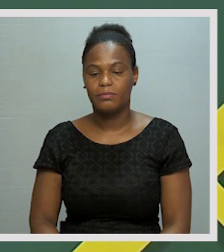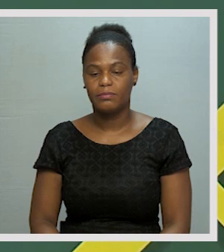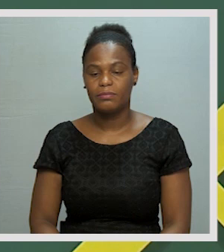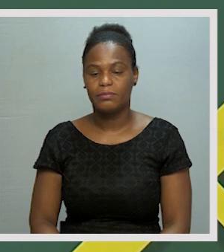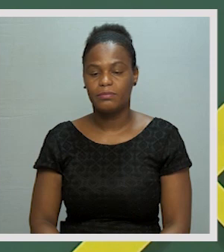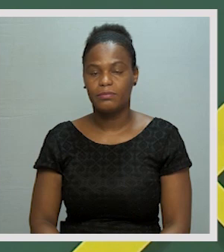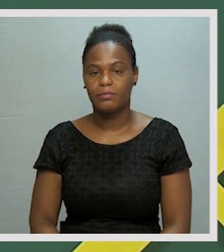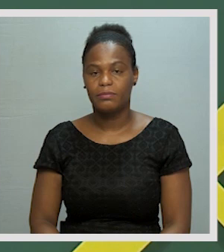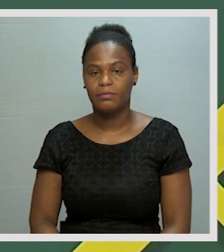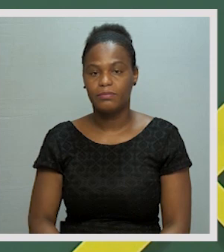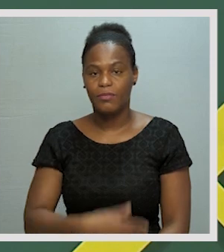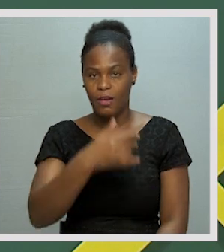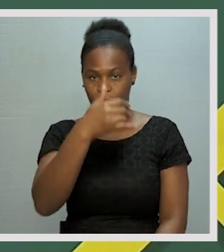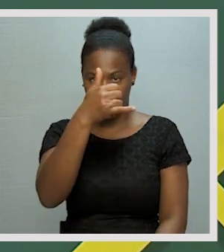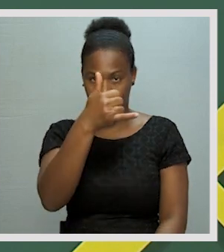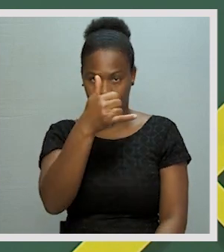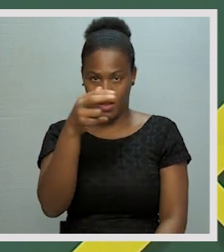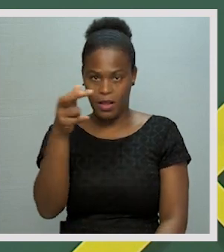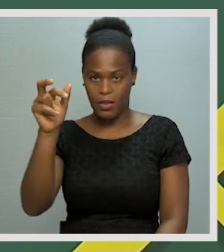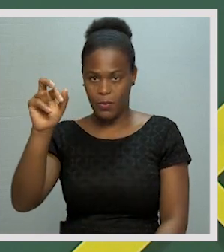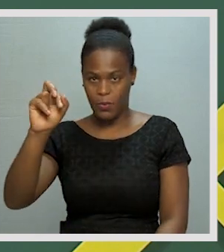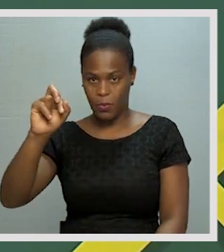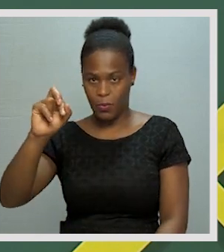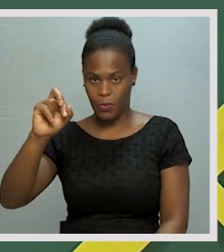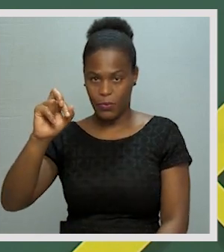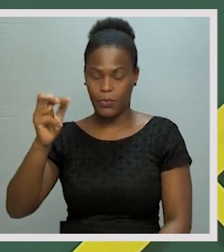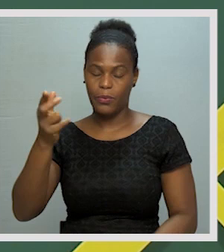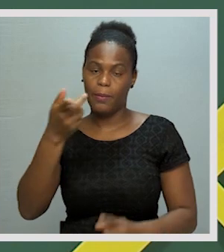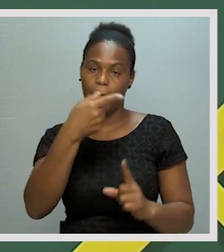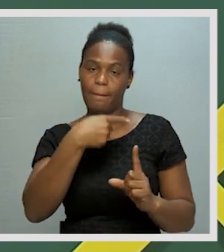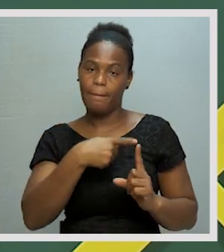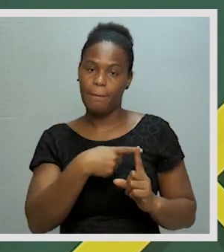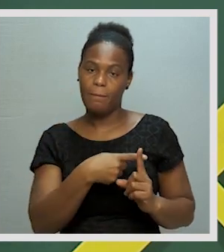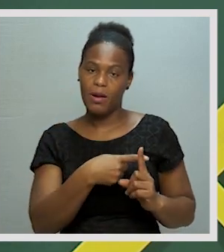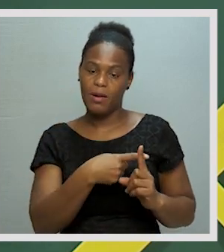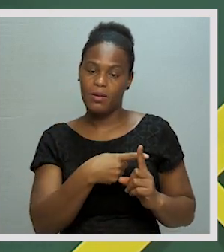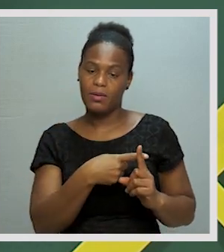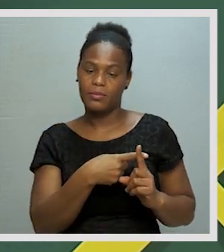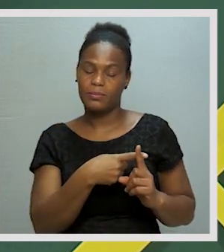14 é igual. Continha de P.